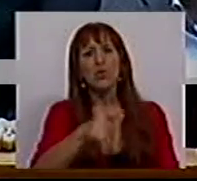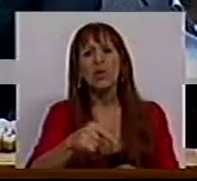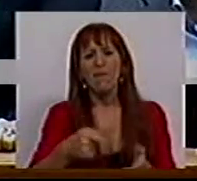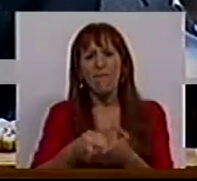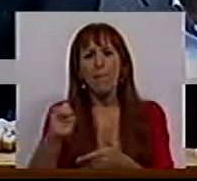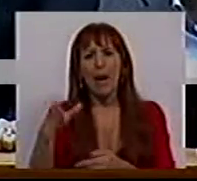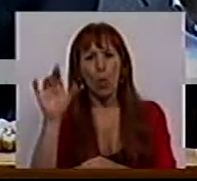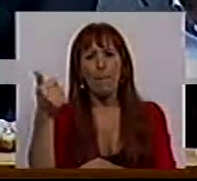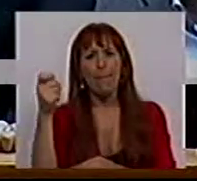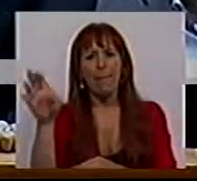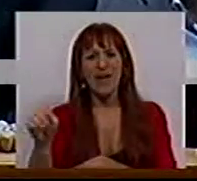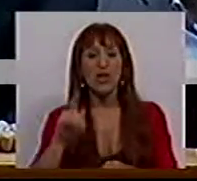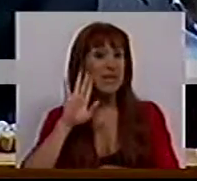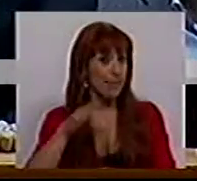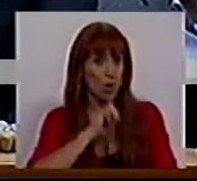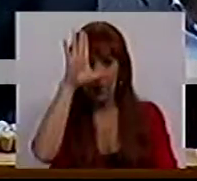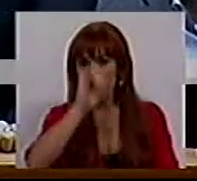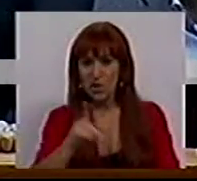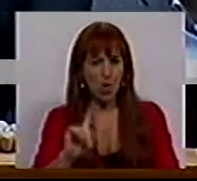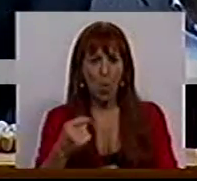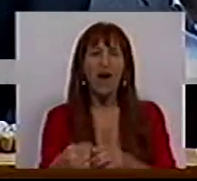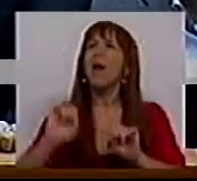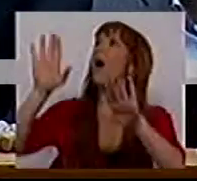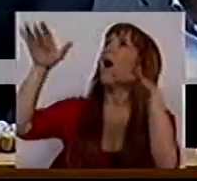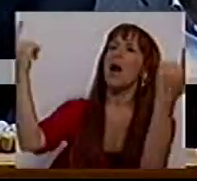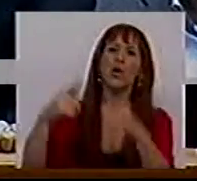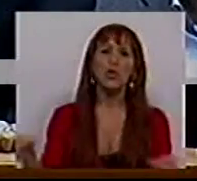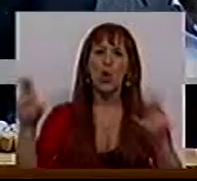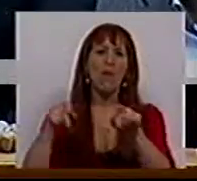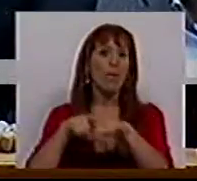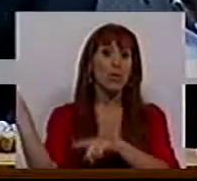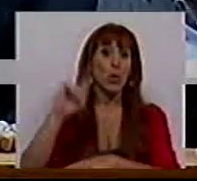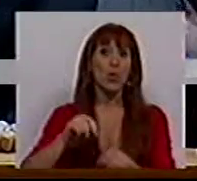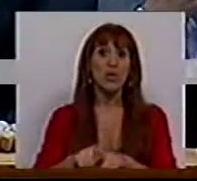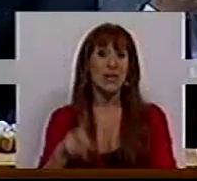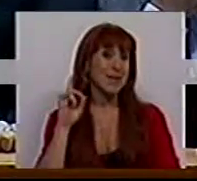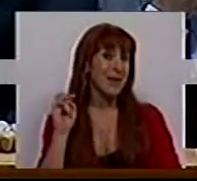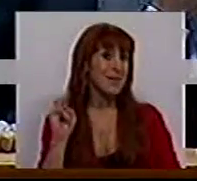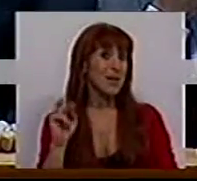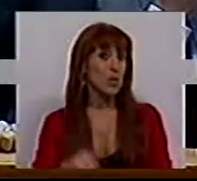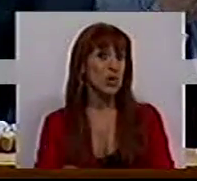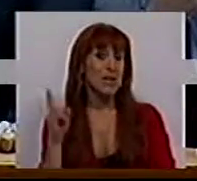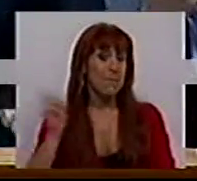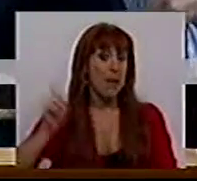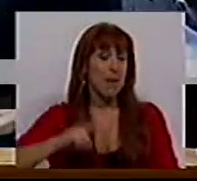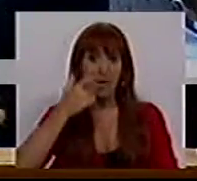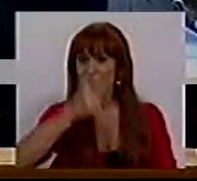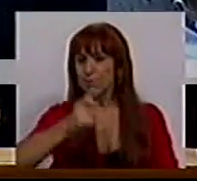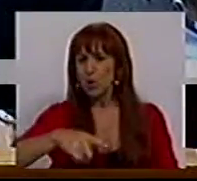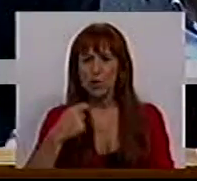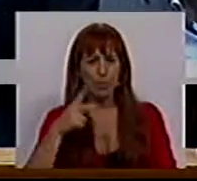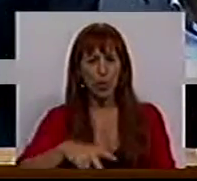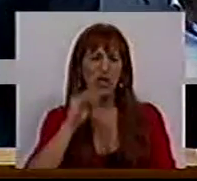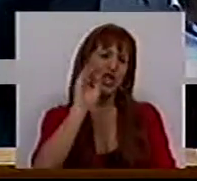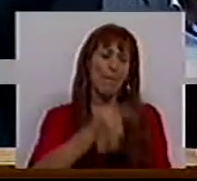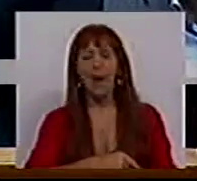contribuintes vão pagar o BES. E sabe, Sr. Primeiro-Ministro, não é original nem é uma nova política. Em 6 anos, 6 vezes os contribuintes